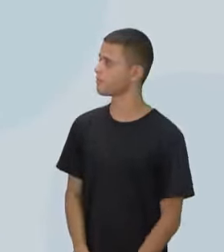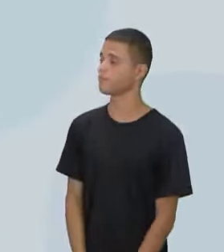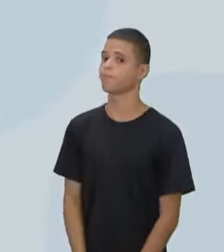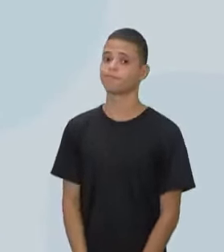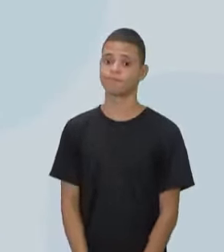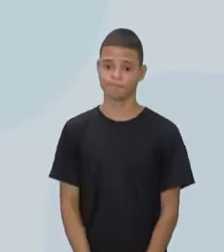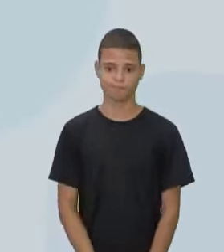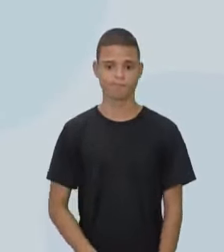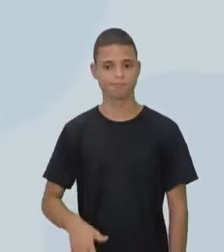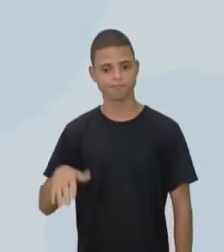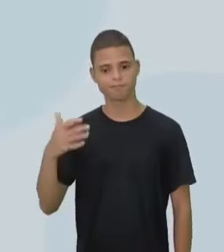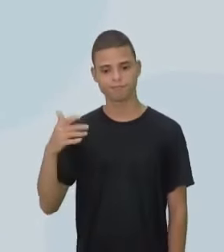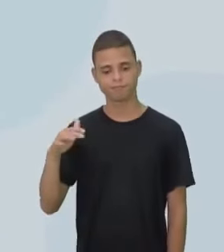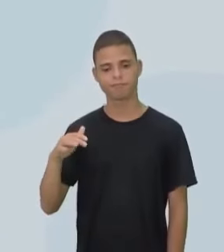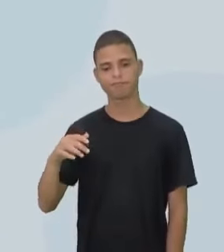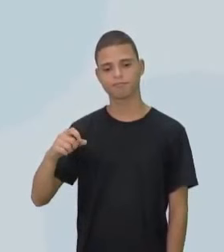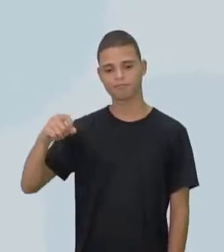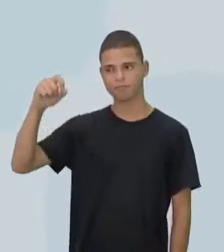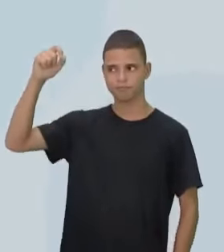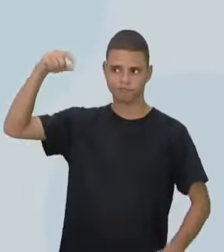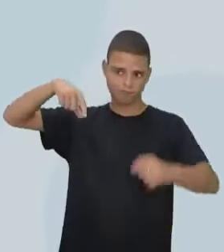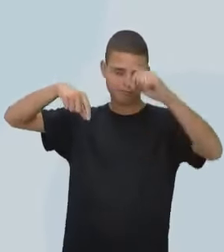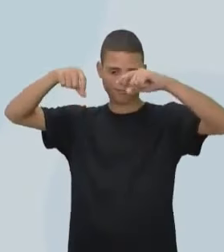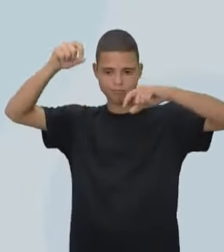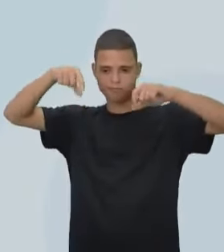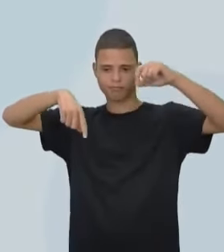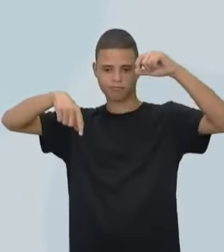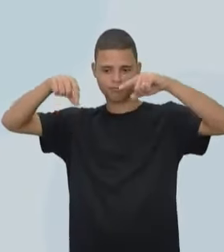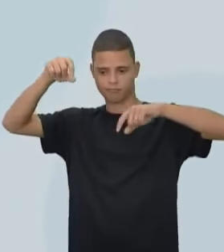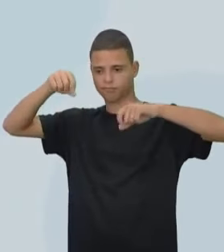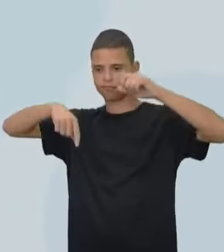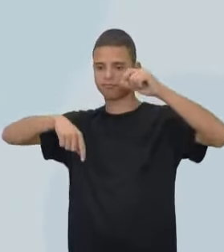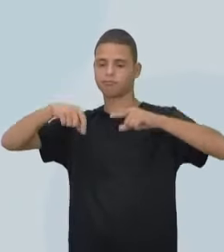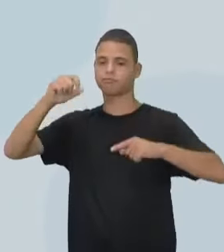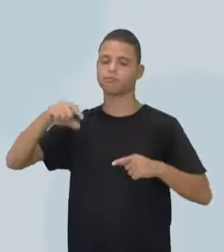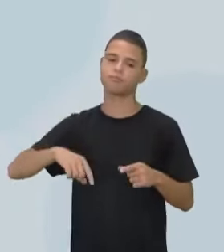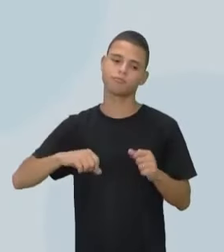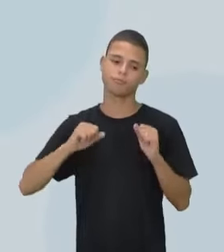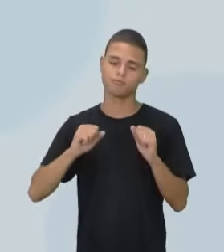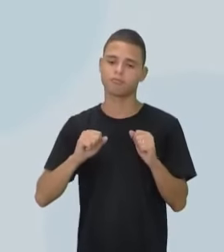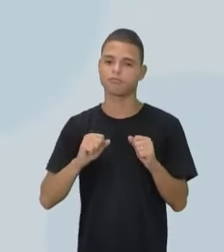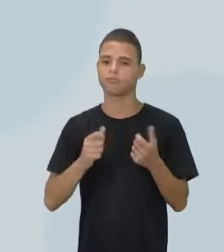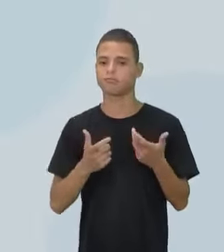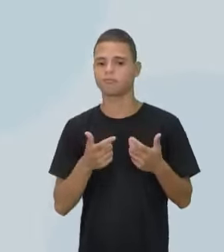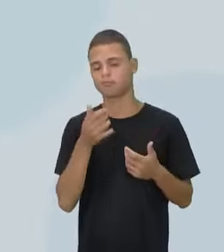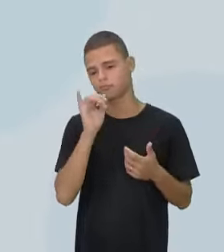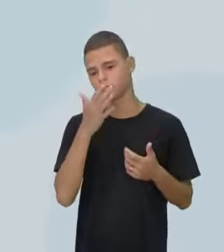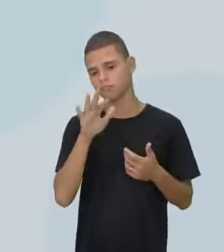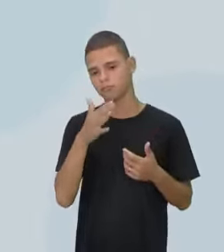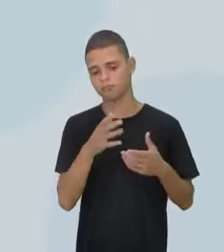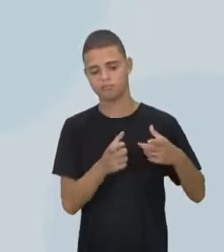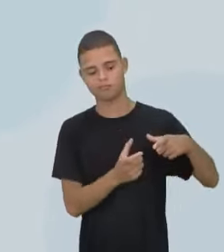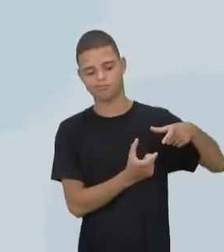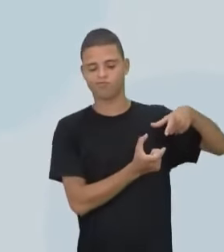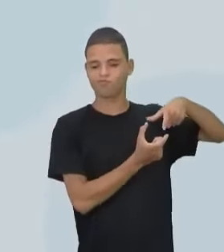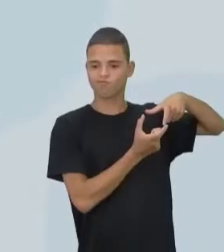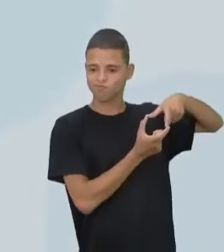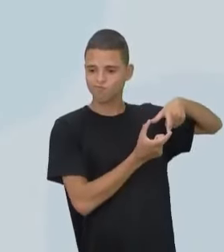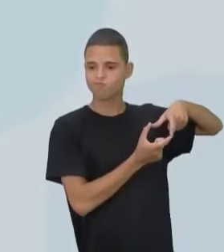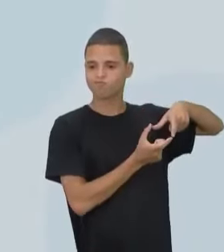potencial causador de danos diretos. Né? Posso ter granizo aí do tamanho de uma bola de tênis.